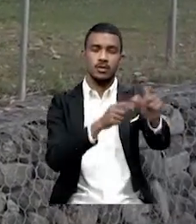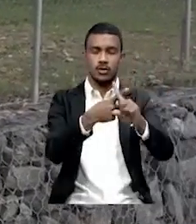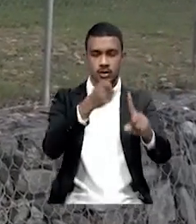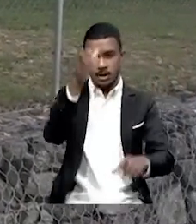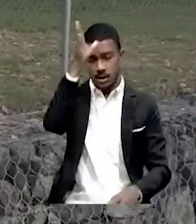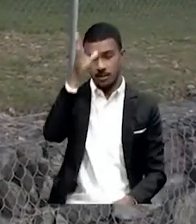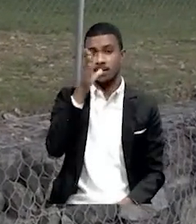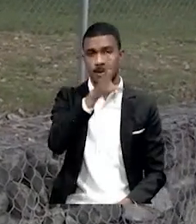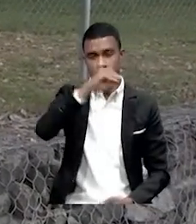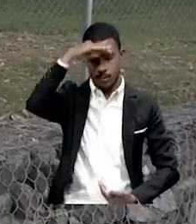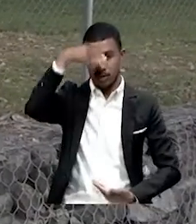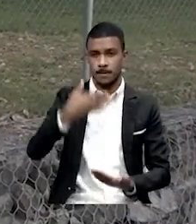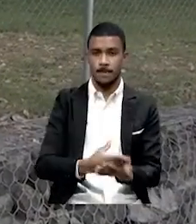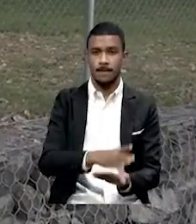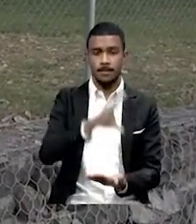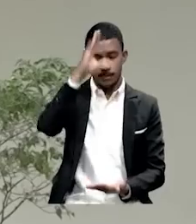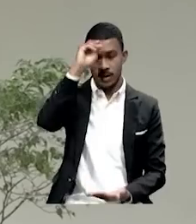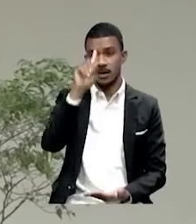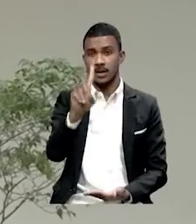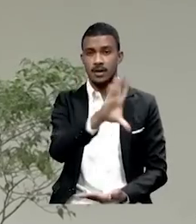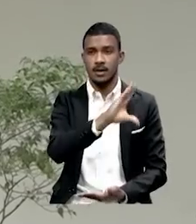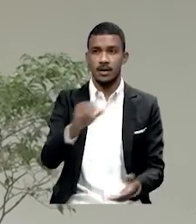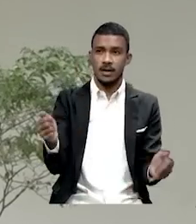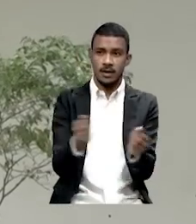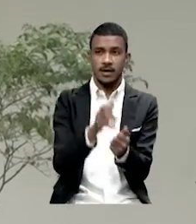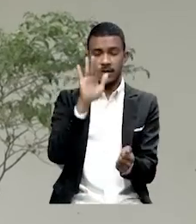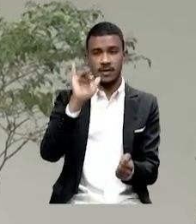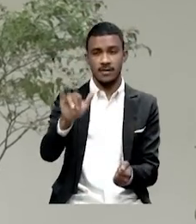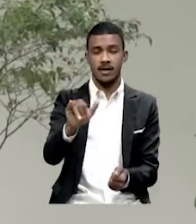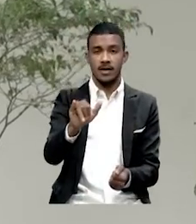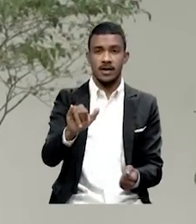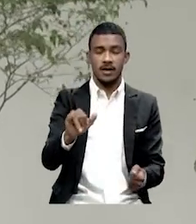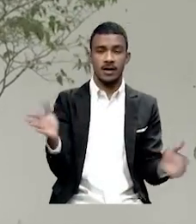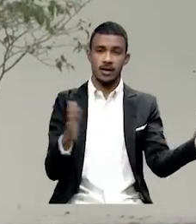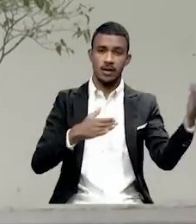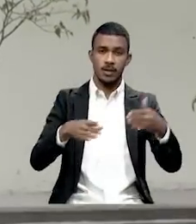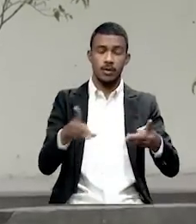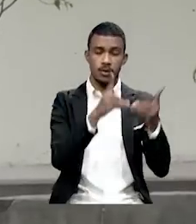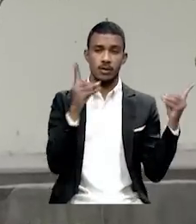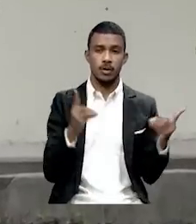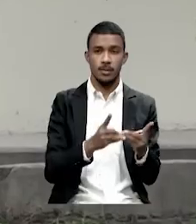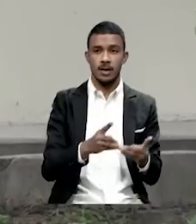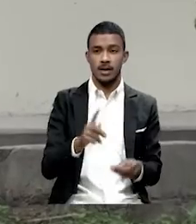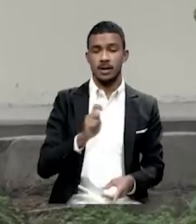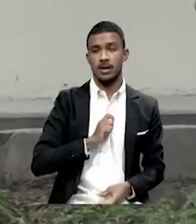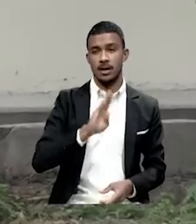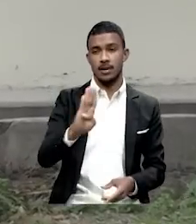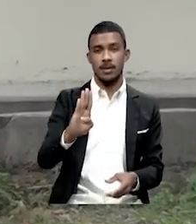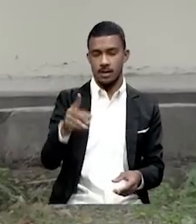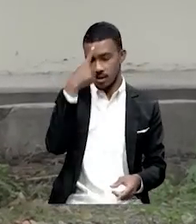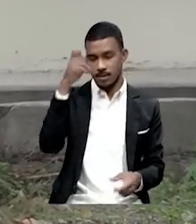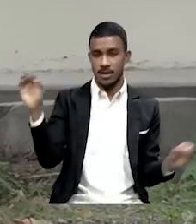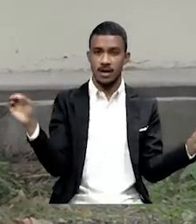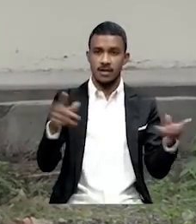não é um mané mesacné. O de Heladete e a Fundação Clibro do Mintibar, também lá e a família Redil e Laran, ne bebe lhe